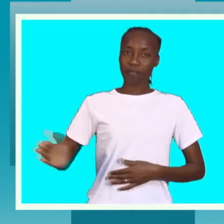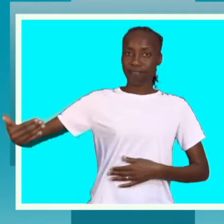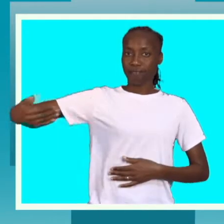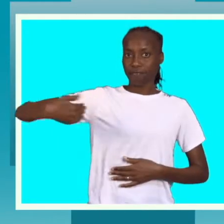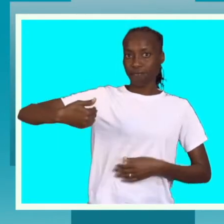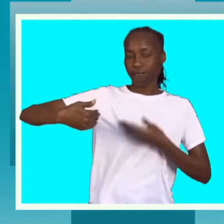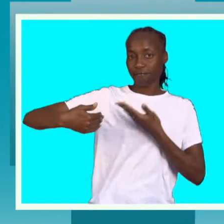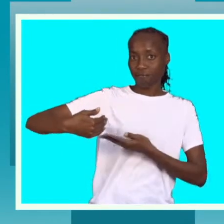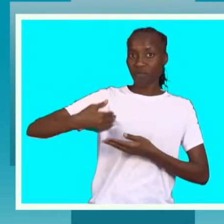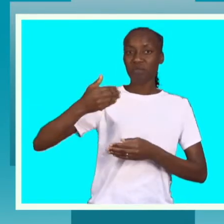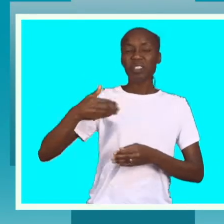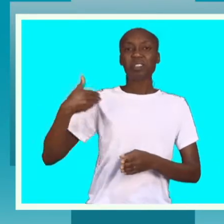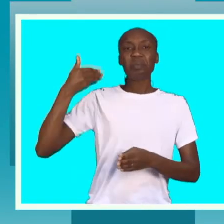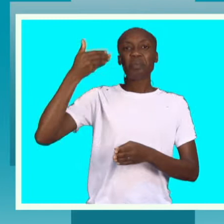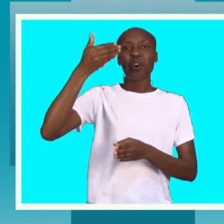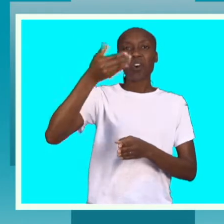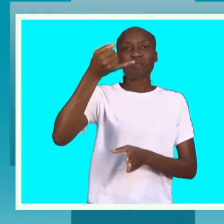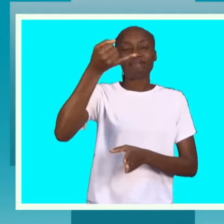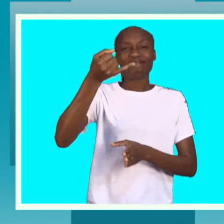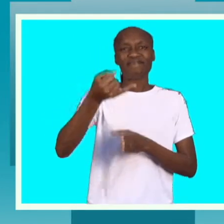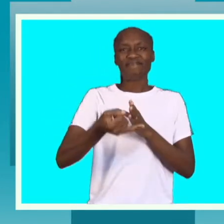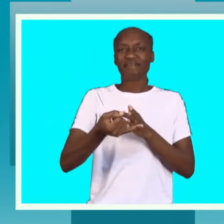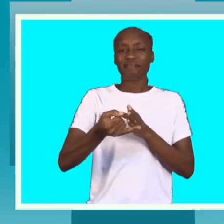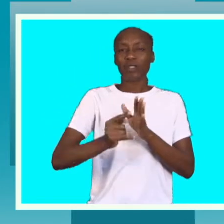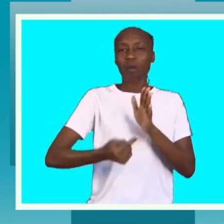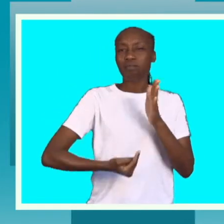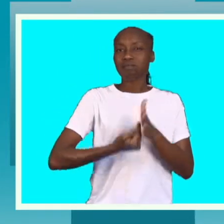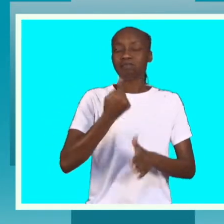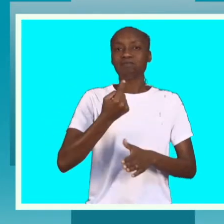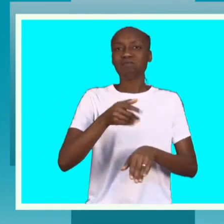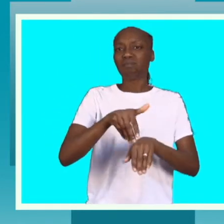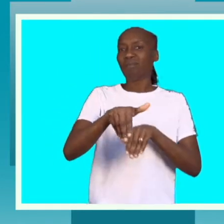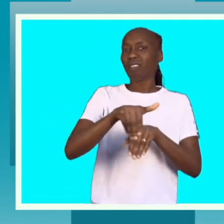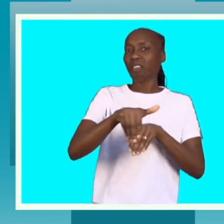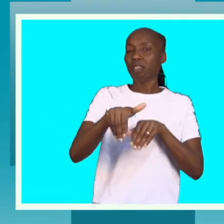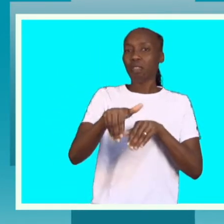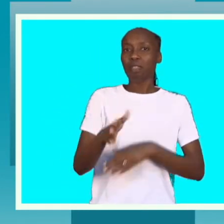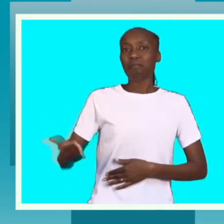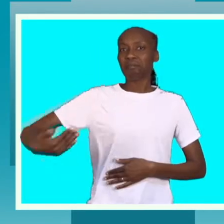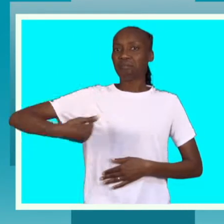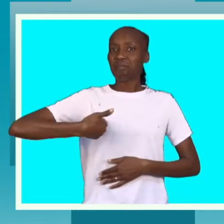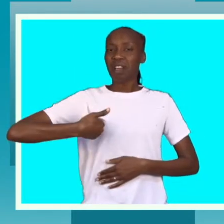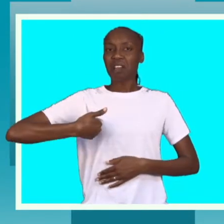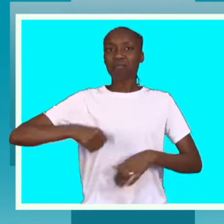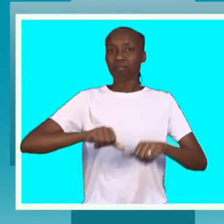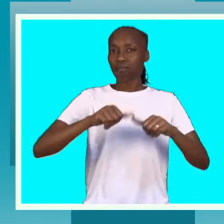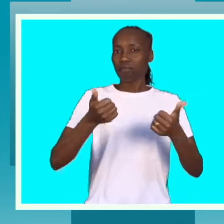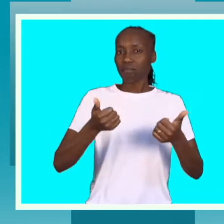desprezo. Então, fiquei sem marido. Com as crianças pequeninas. Minhas três filhas.